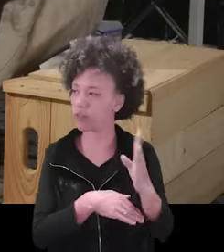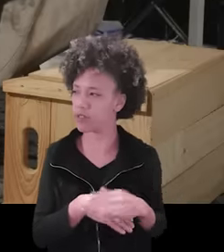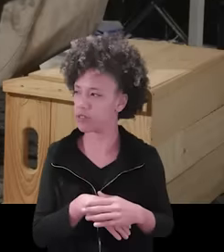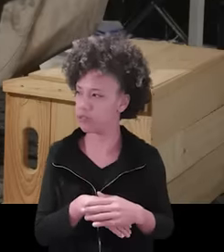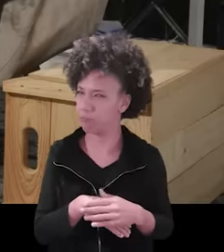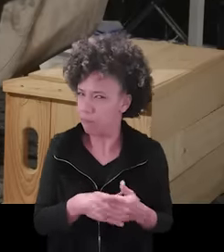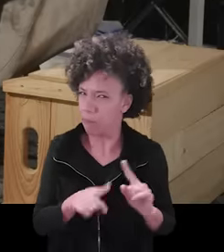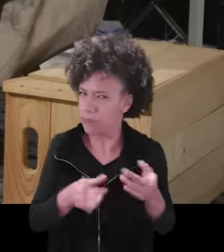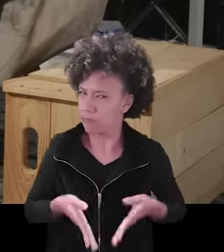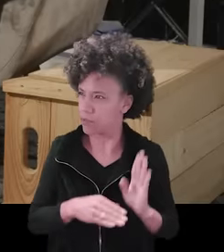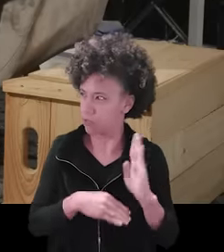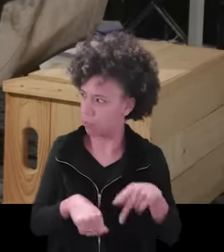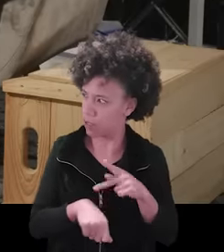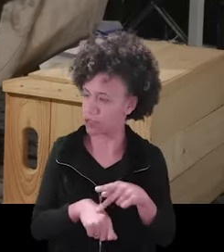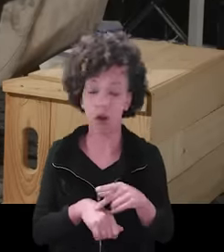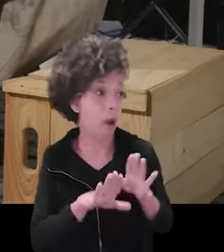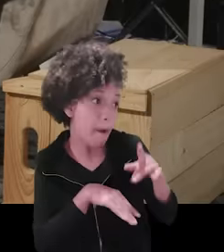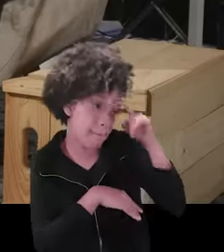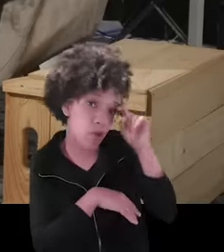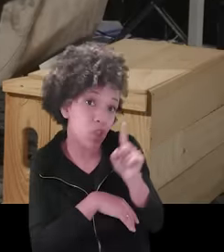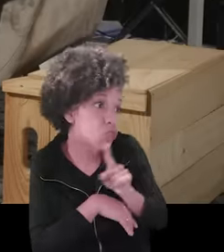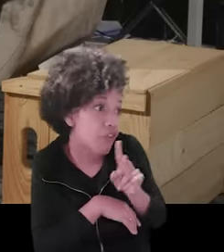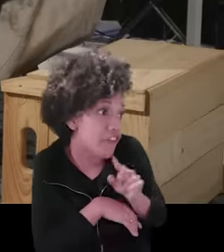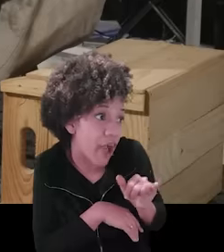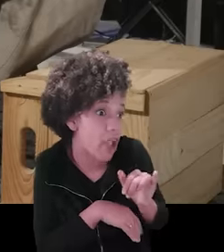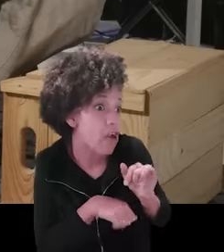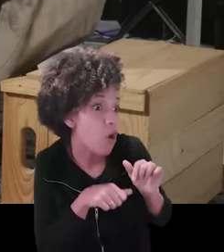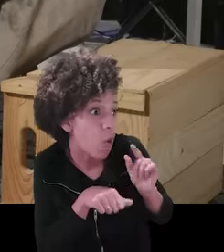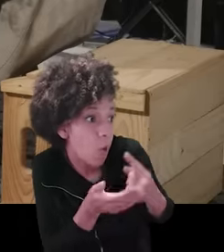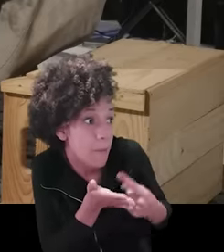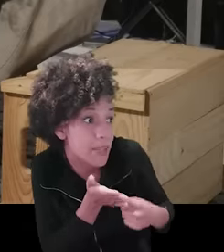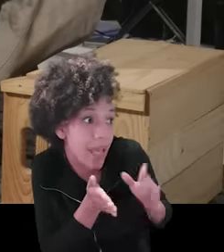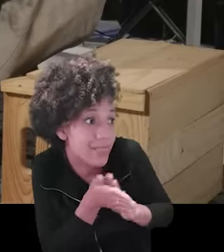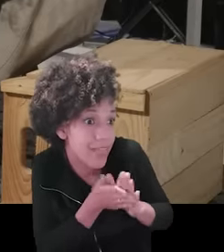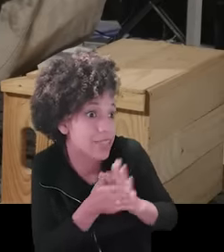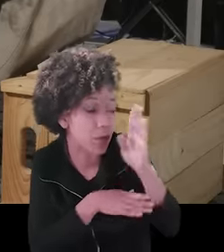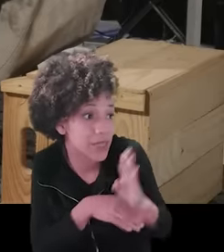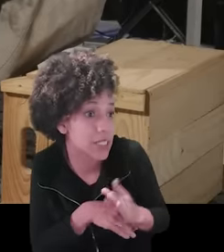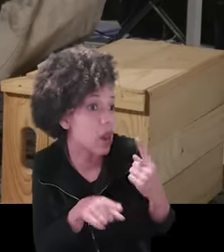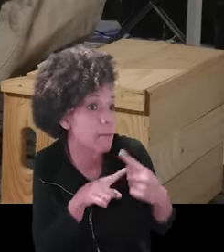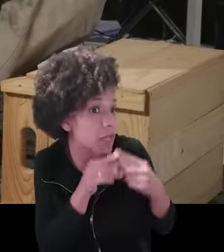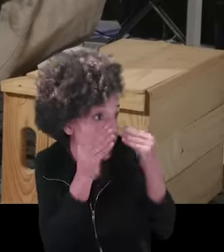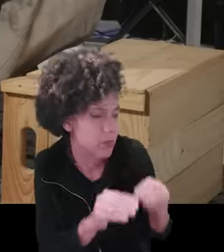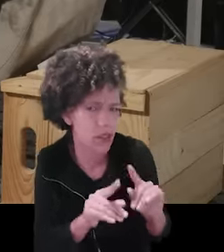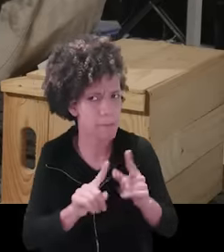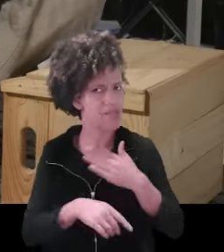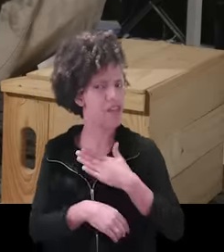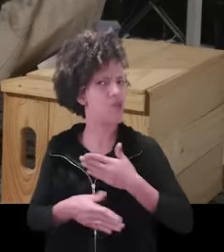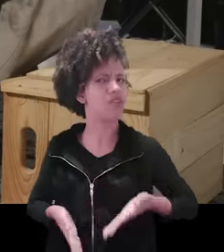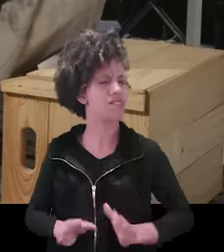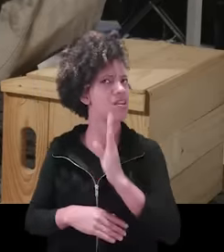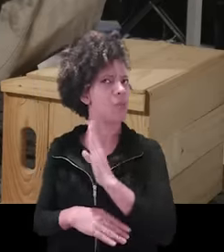pronto para você Maurício não vai fazer nada com brasileiro porque brasileira não presta só que eu sou